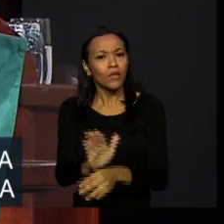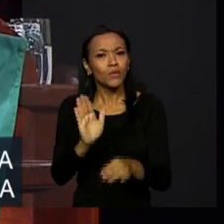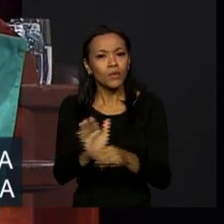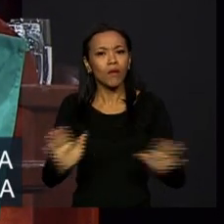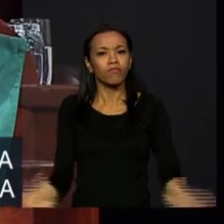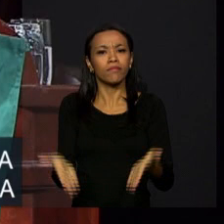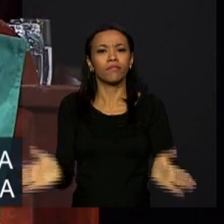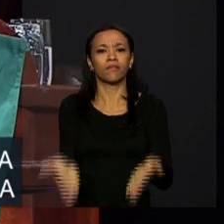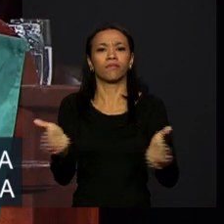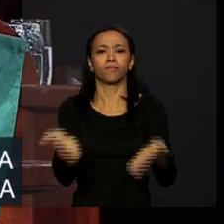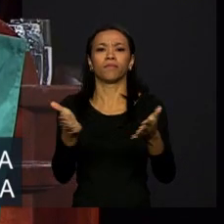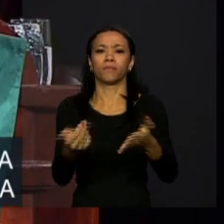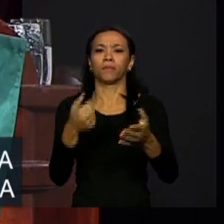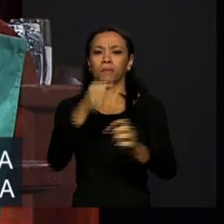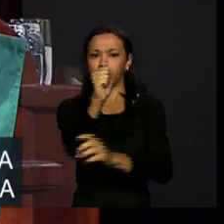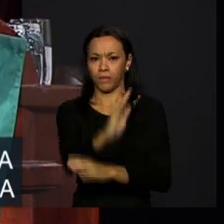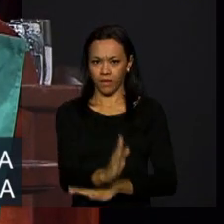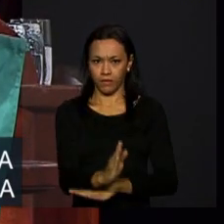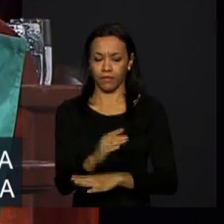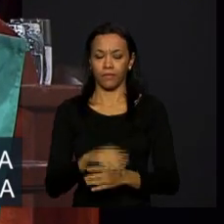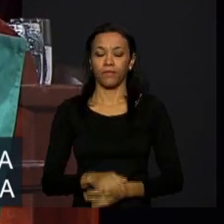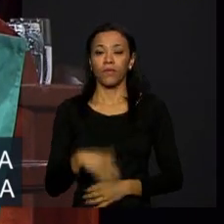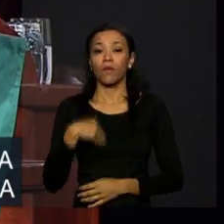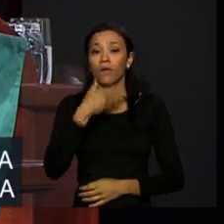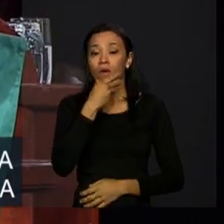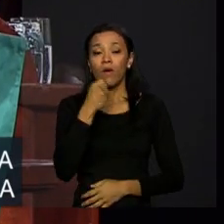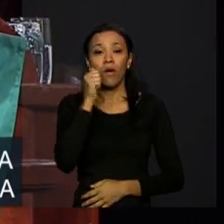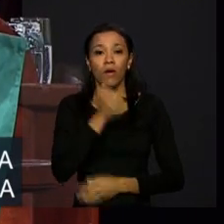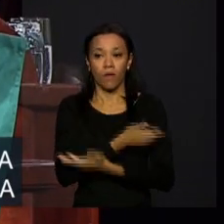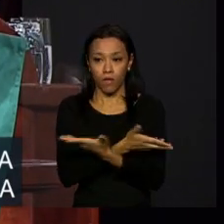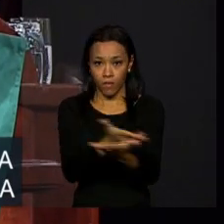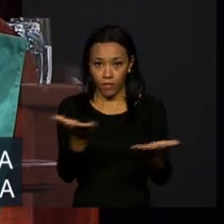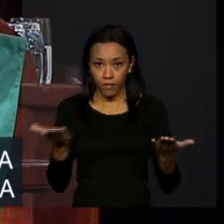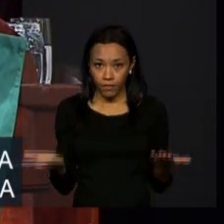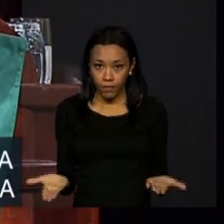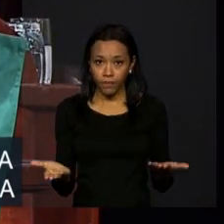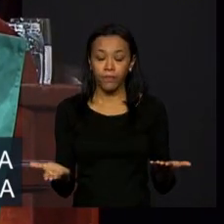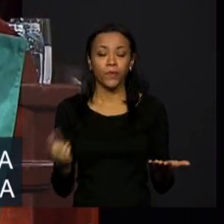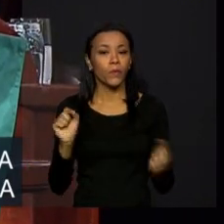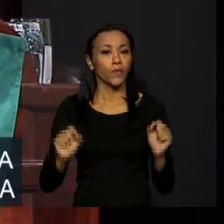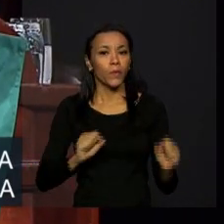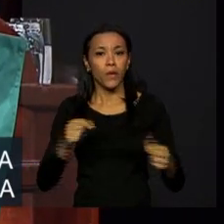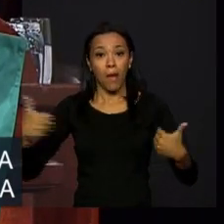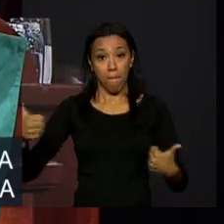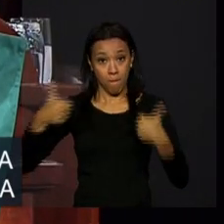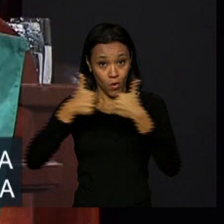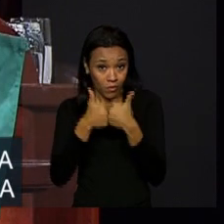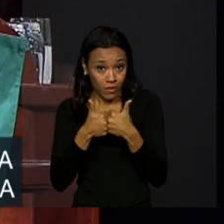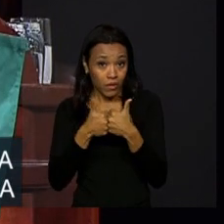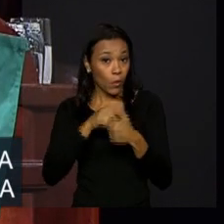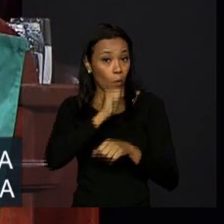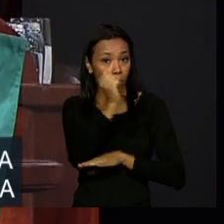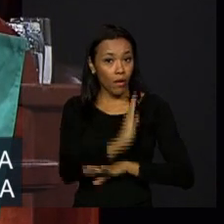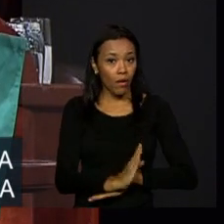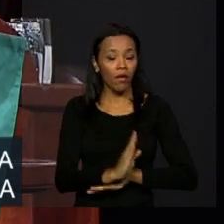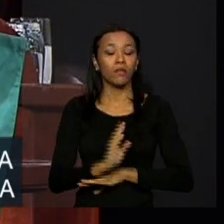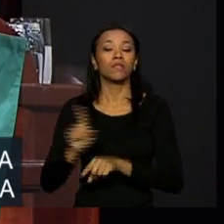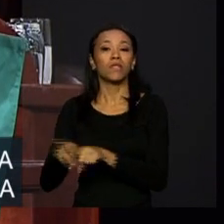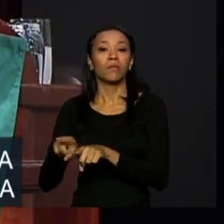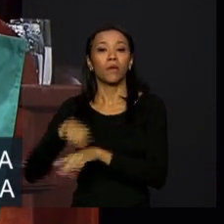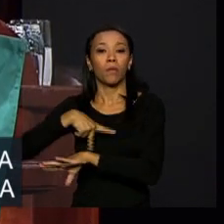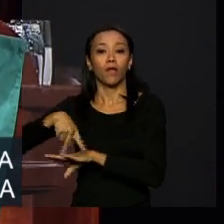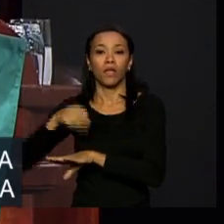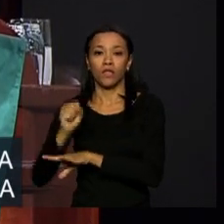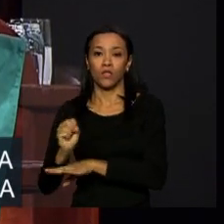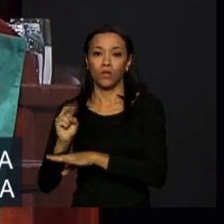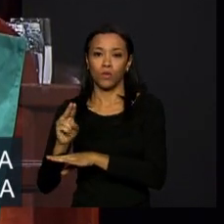nossos países senhoras e senhores a aproximação entre Suécia e o Brasil ocorre no momento em